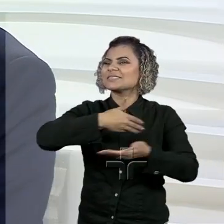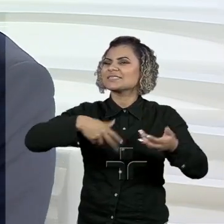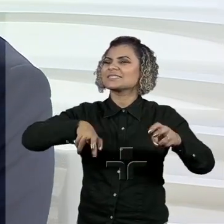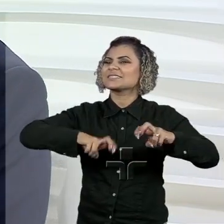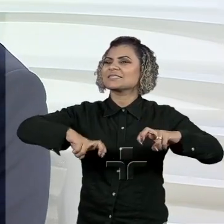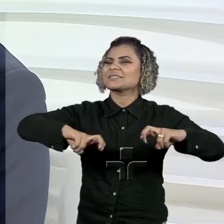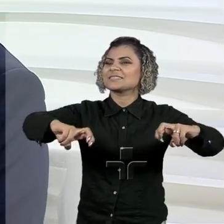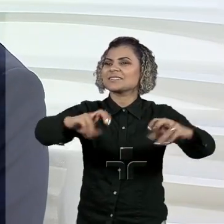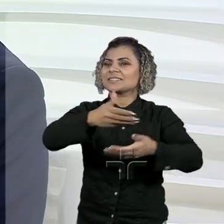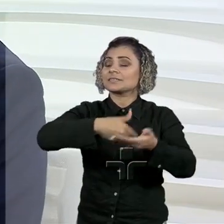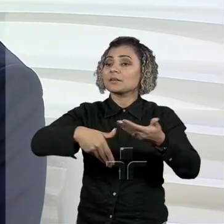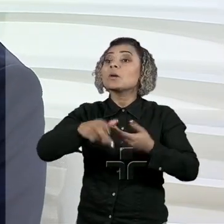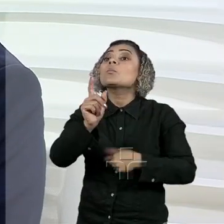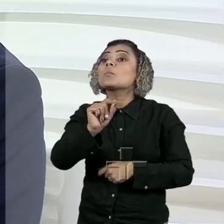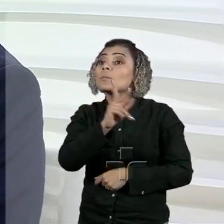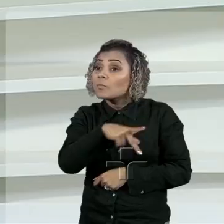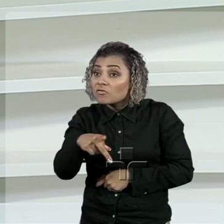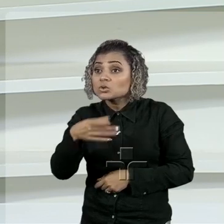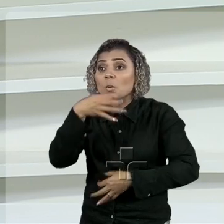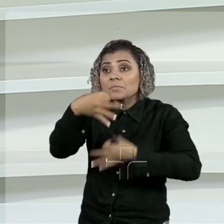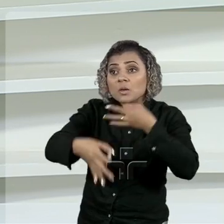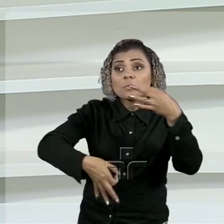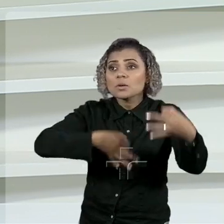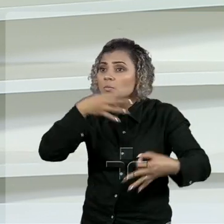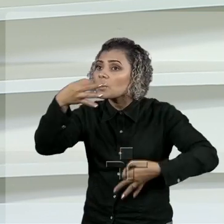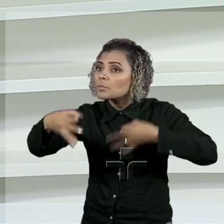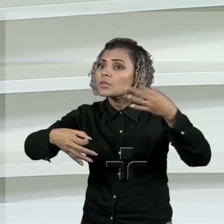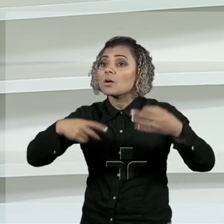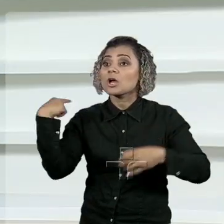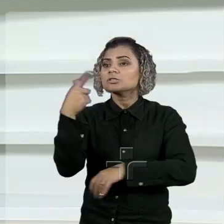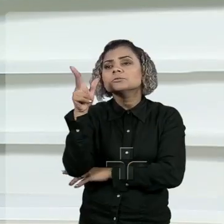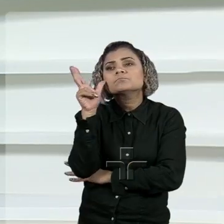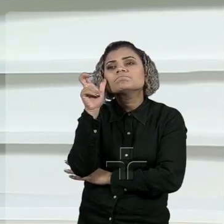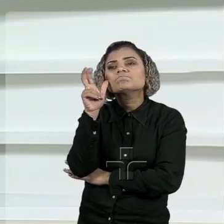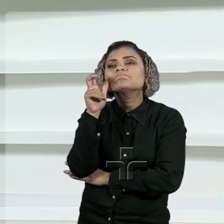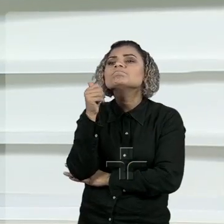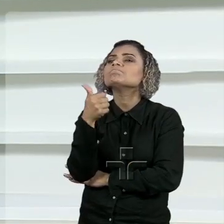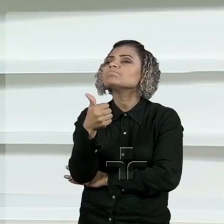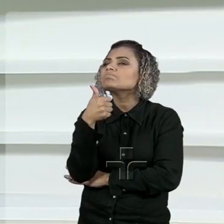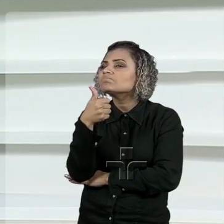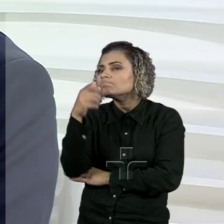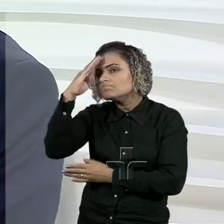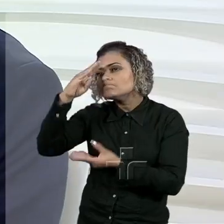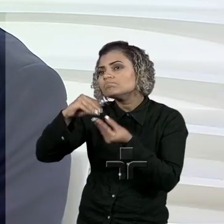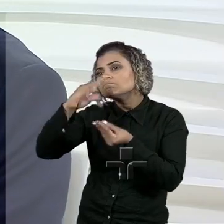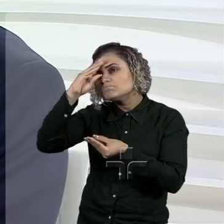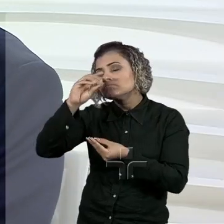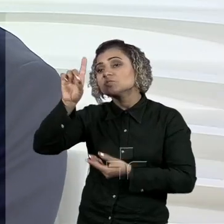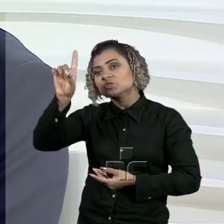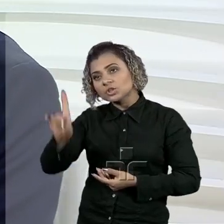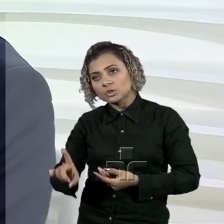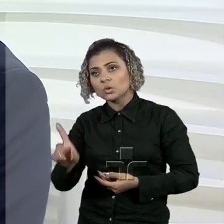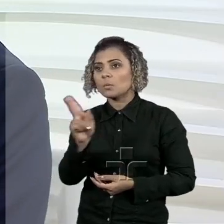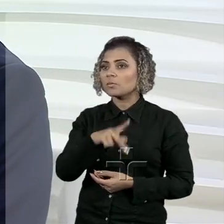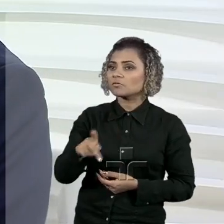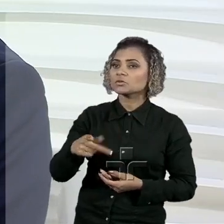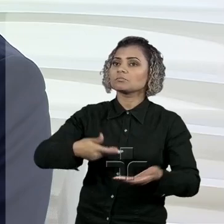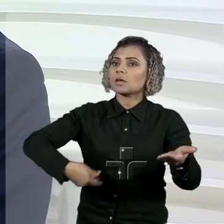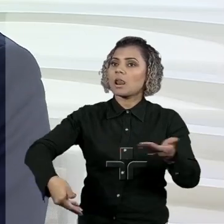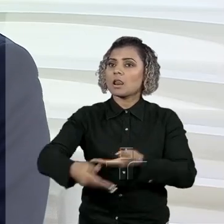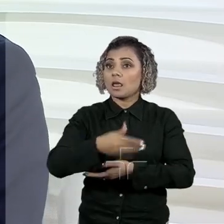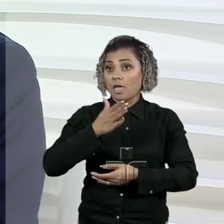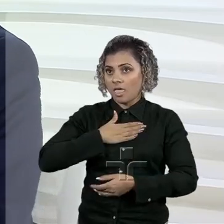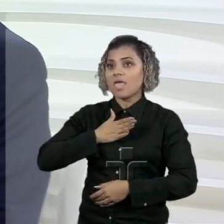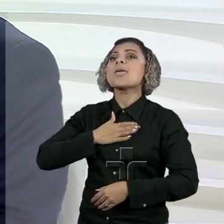falando e a gente ouvindo, por exemplo, o que cada um daqueles diretores, professores, pensa sobre...